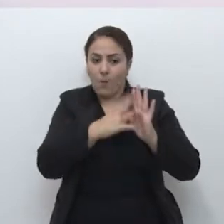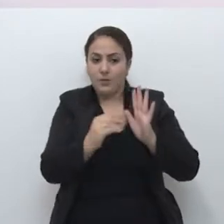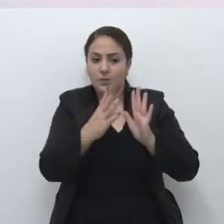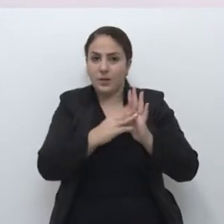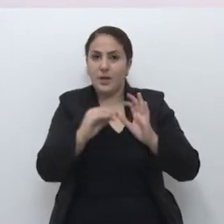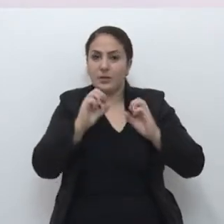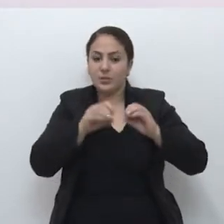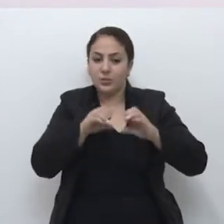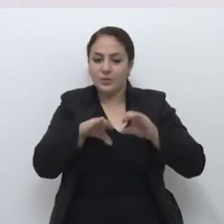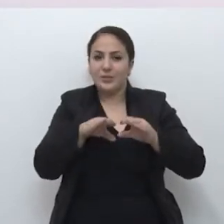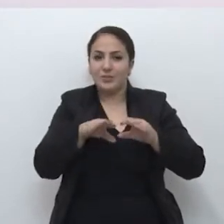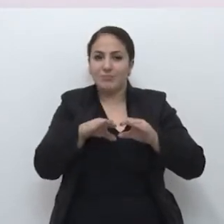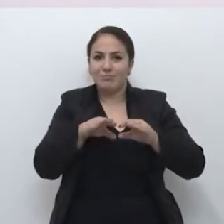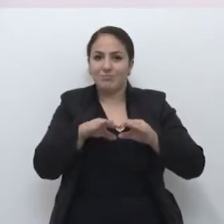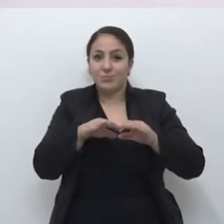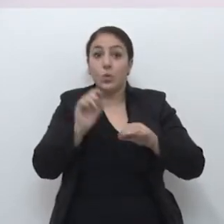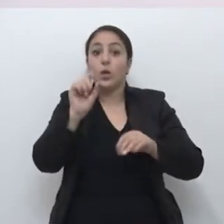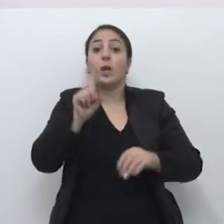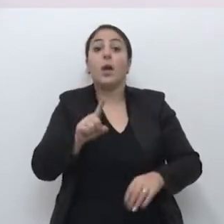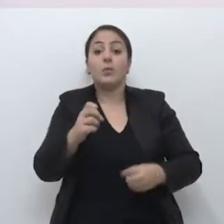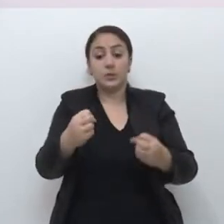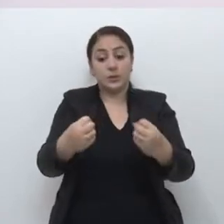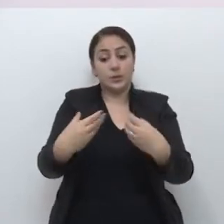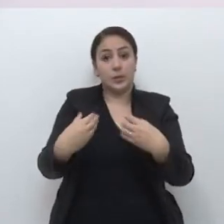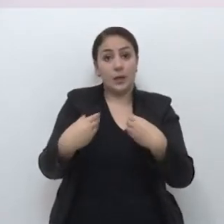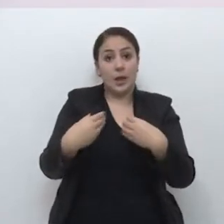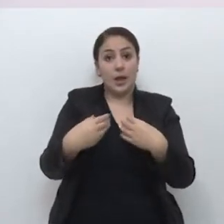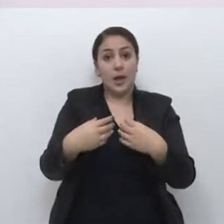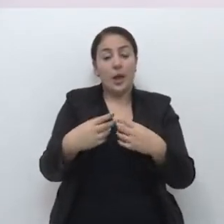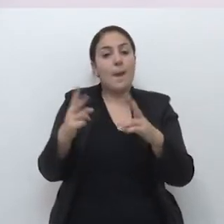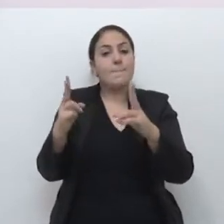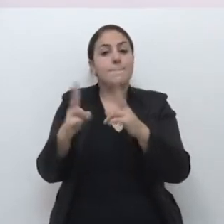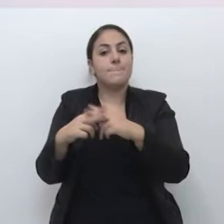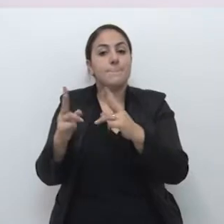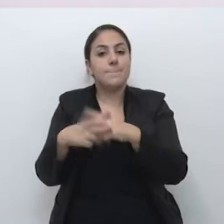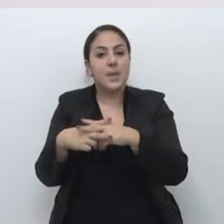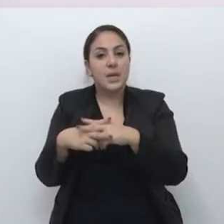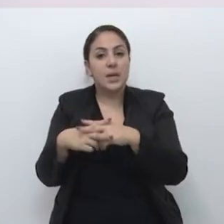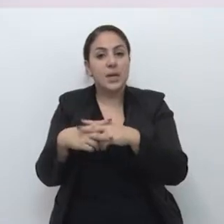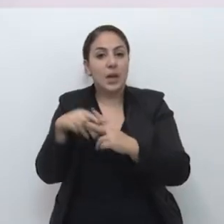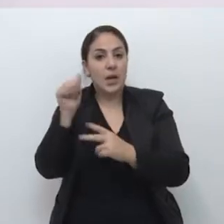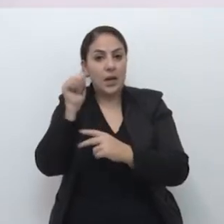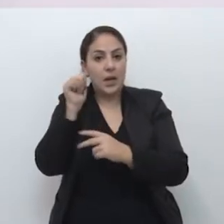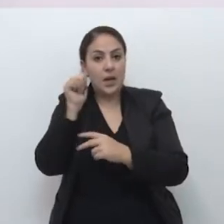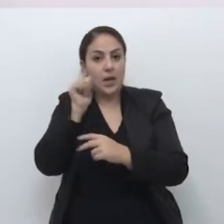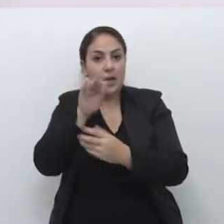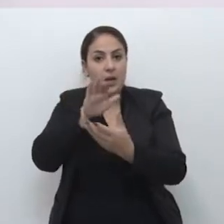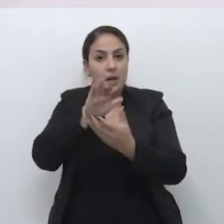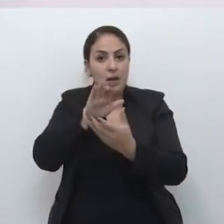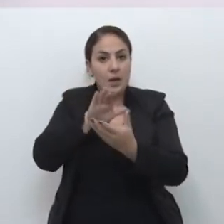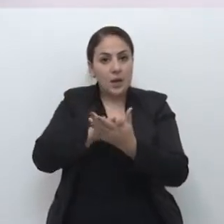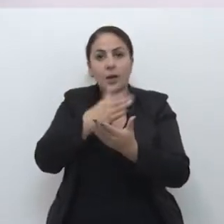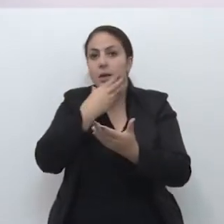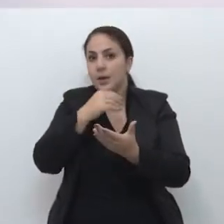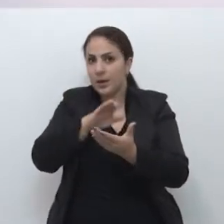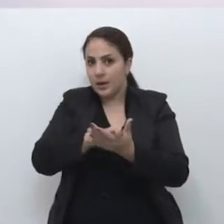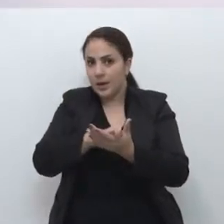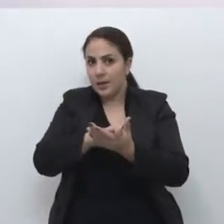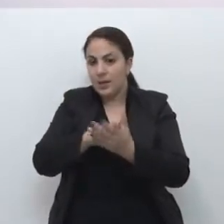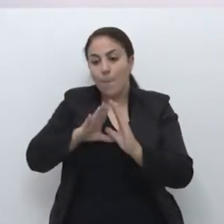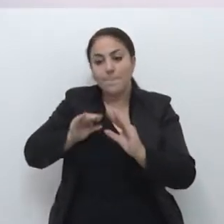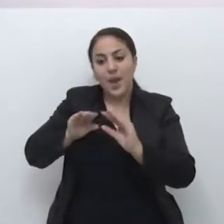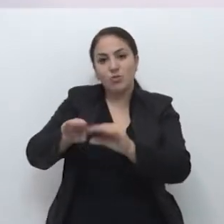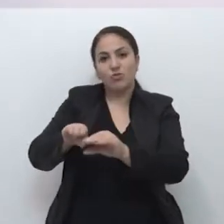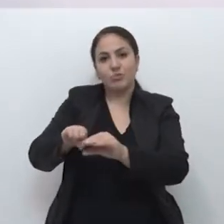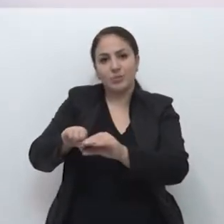de um modelo de educação que nos ensina que em briga de marido e mulher, ninguém mete a colher. E nessas de ninguém mete a colher,